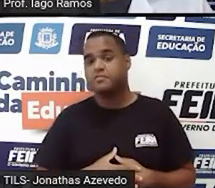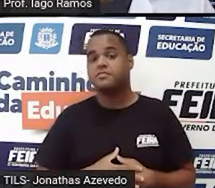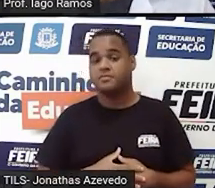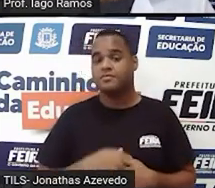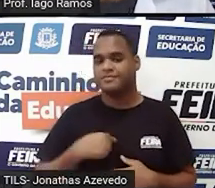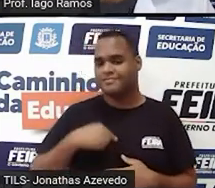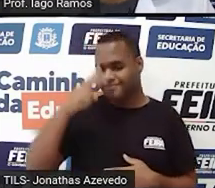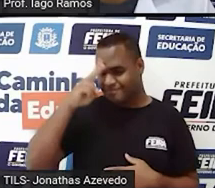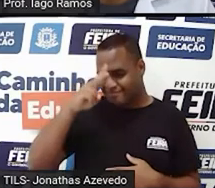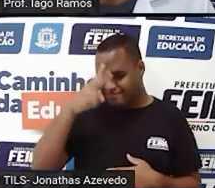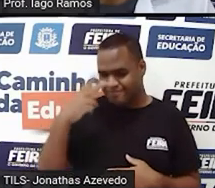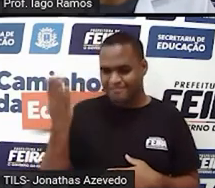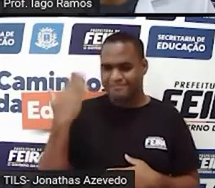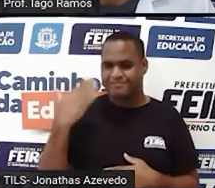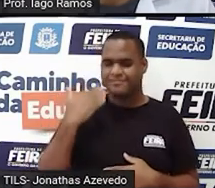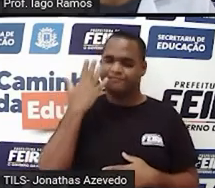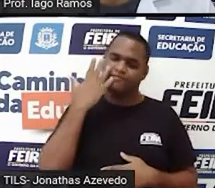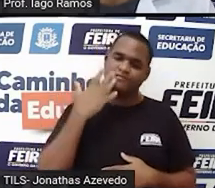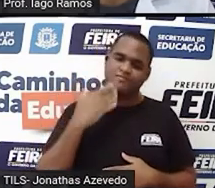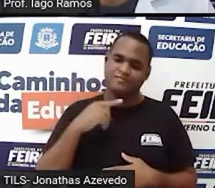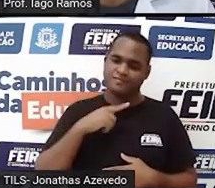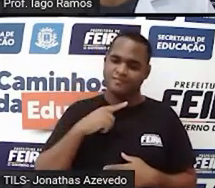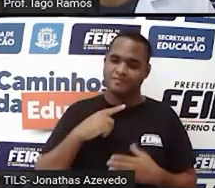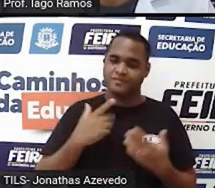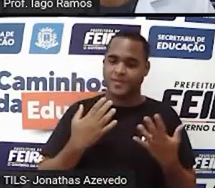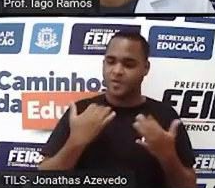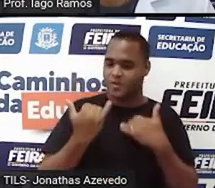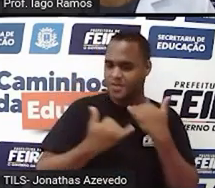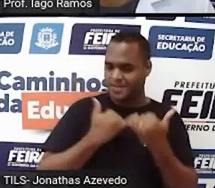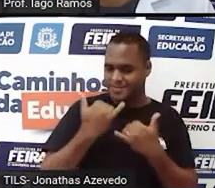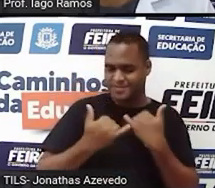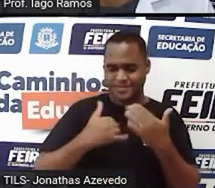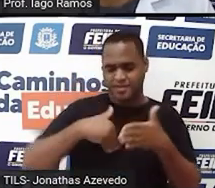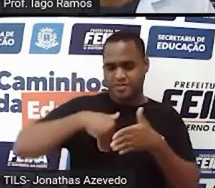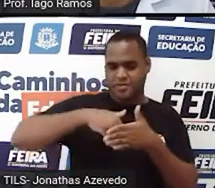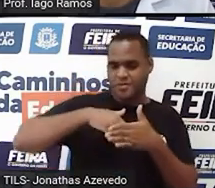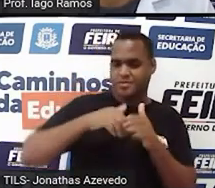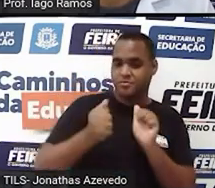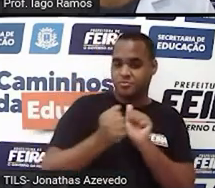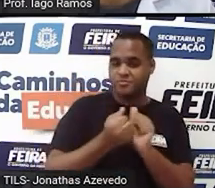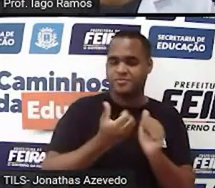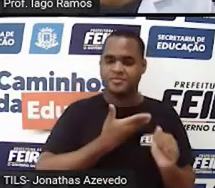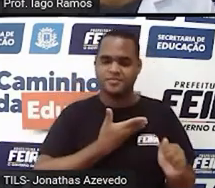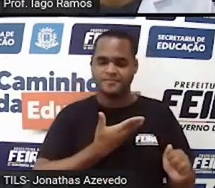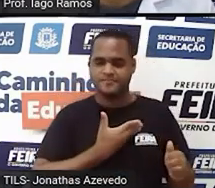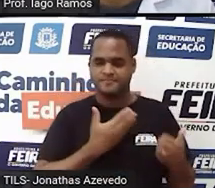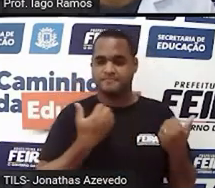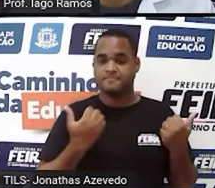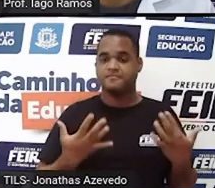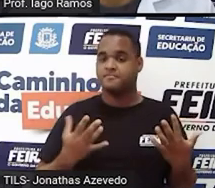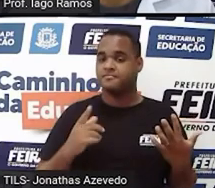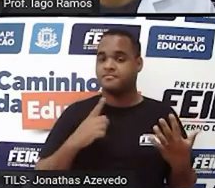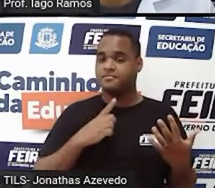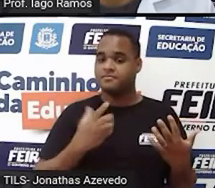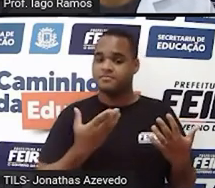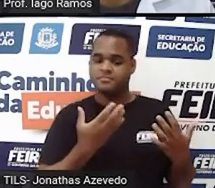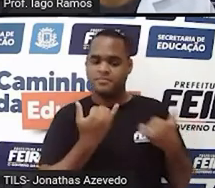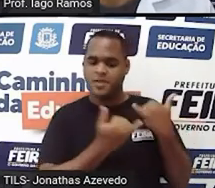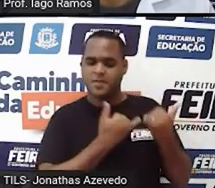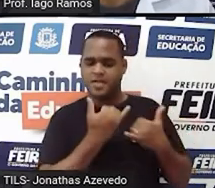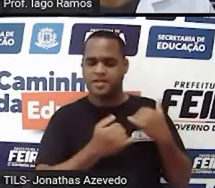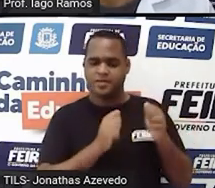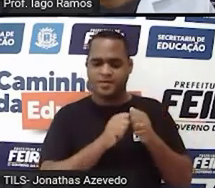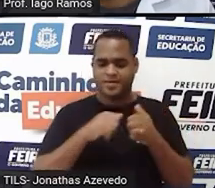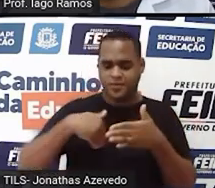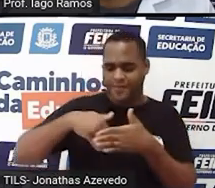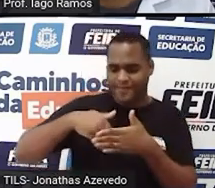me recordo que na minha infância quando eu jogava bola com os meus amiguinhos né a gente brincava do